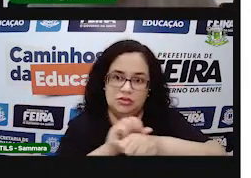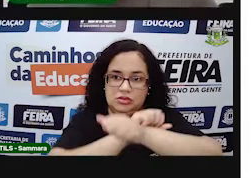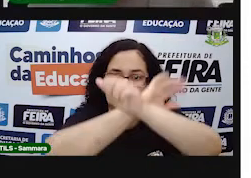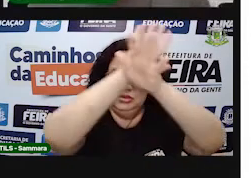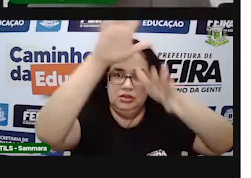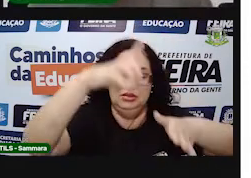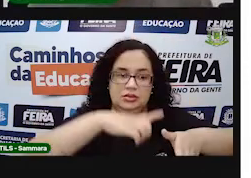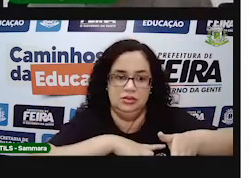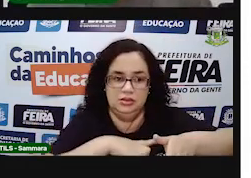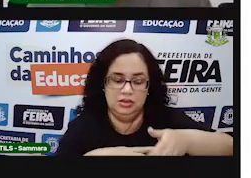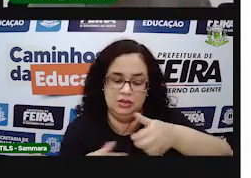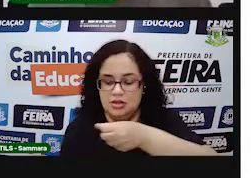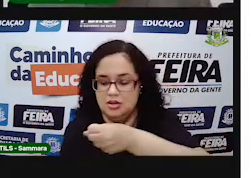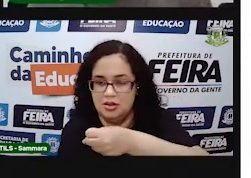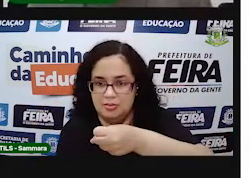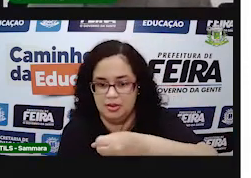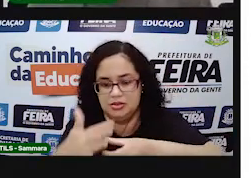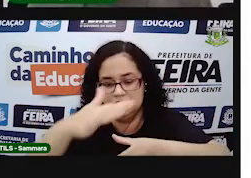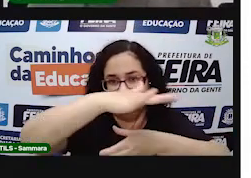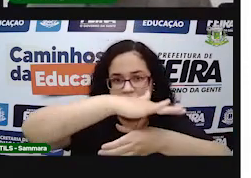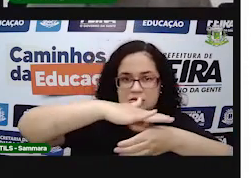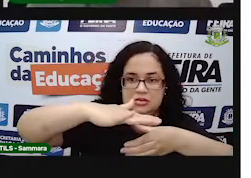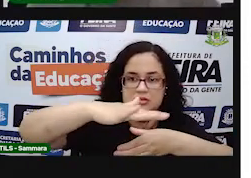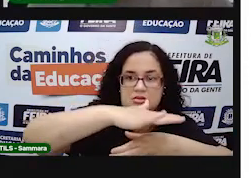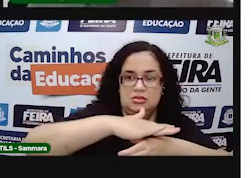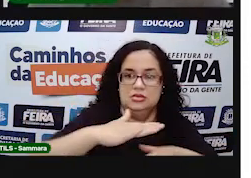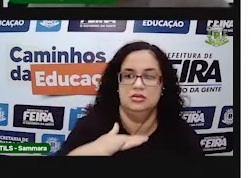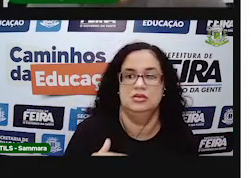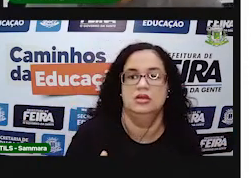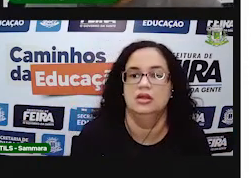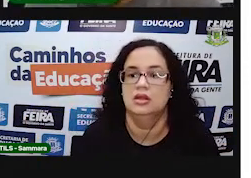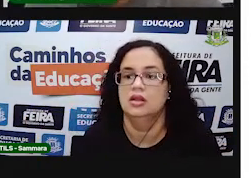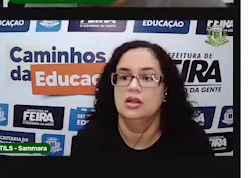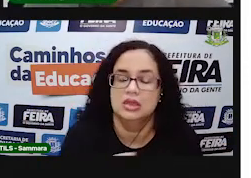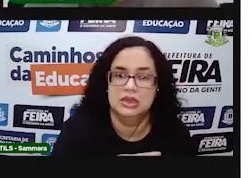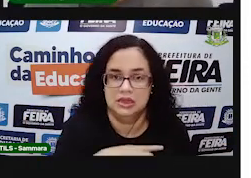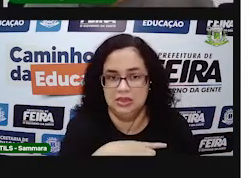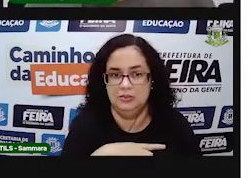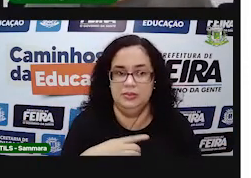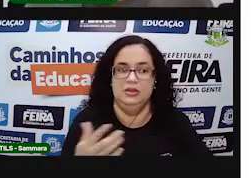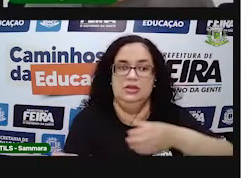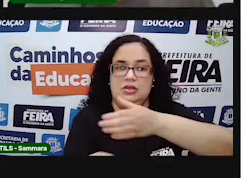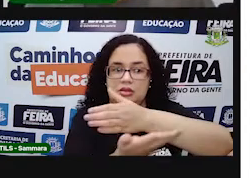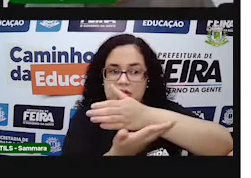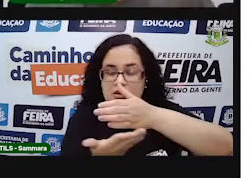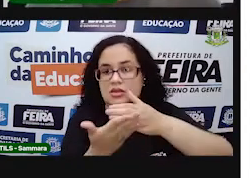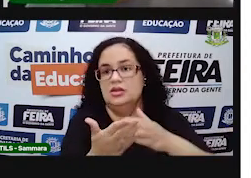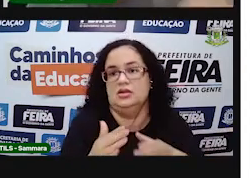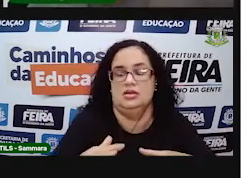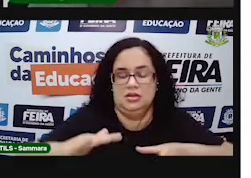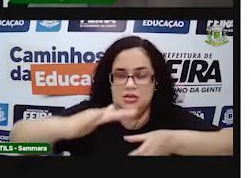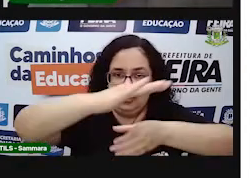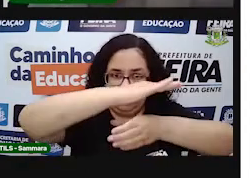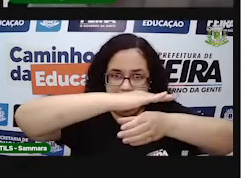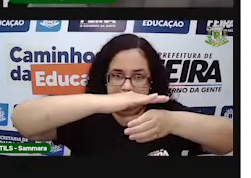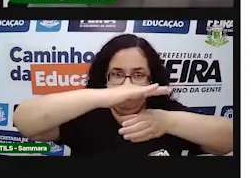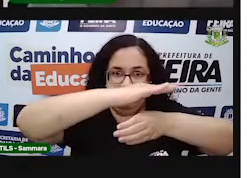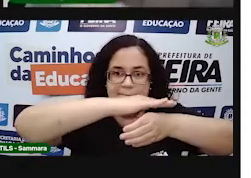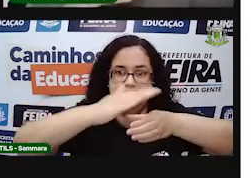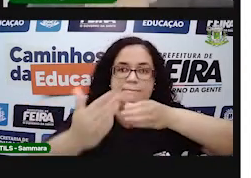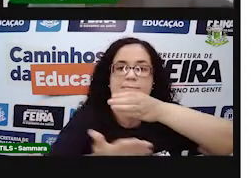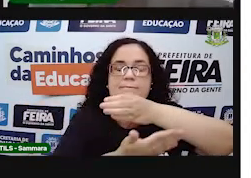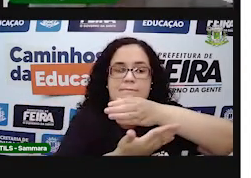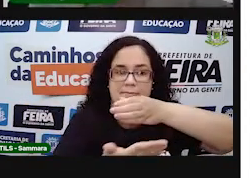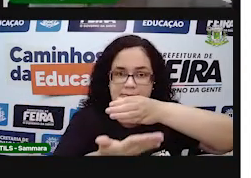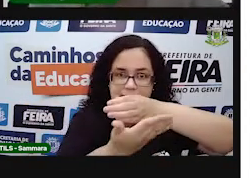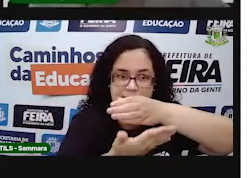mais claro, a gente tem uma base. E a parte de baixo que apoia também é base. Então, a tampinha de